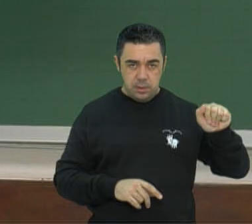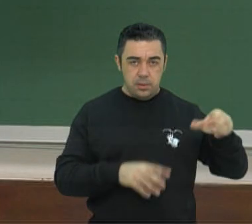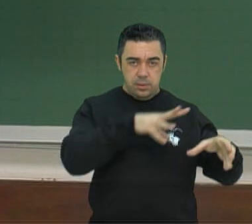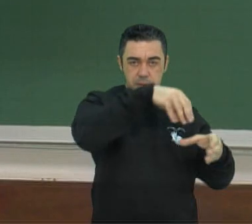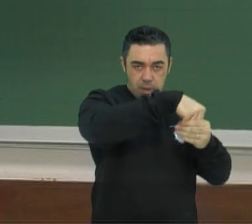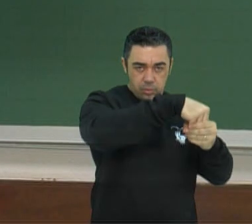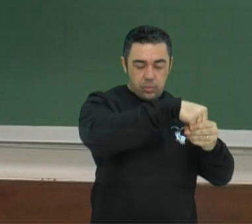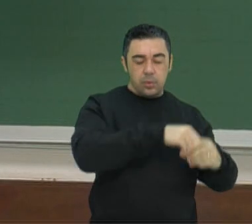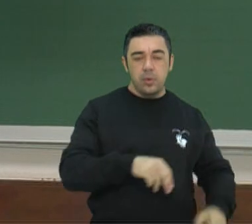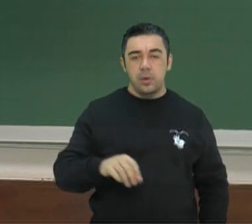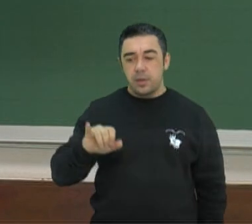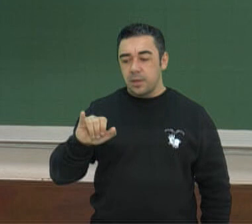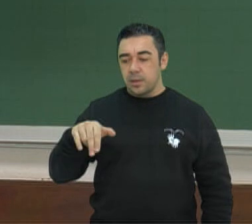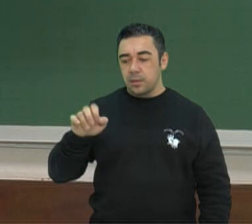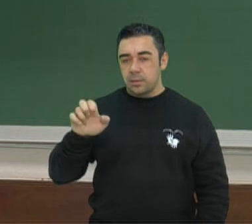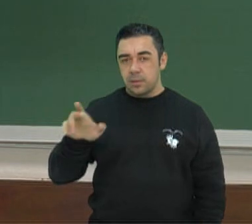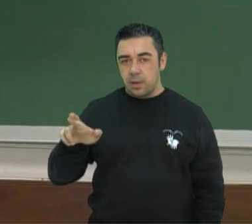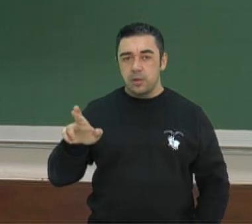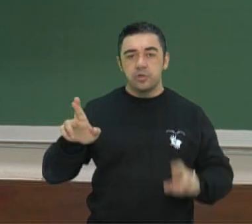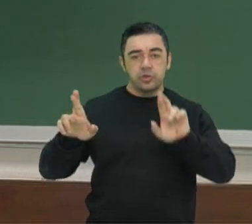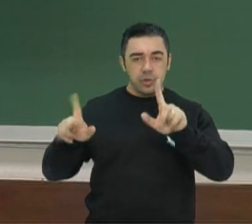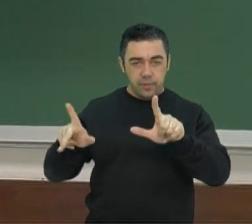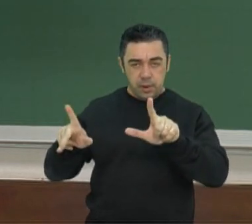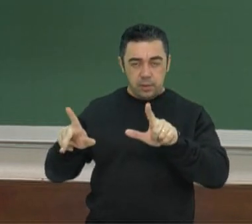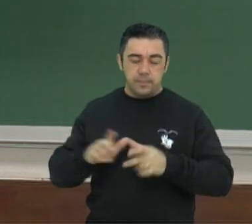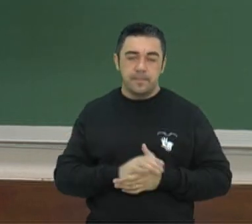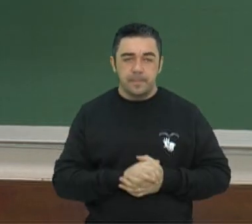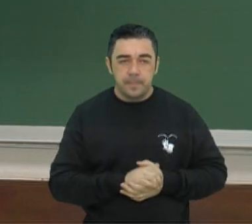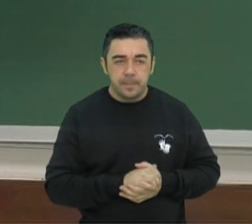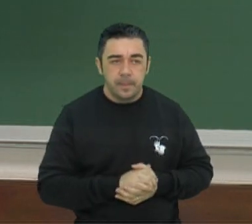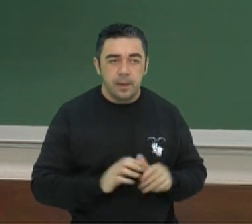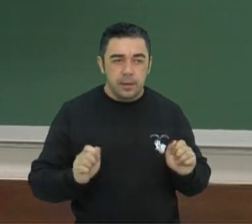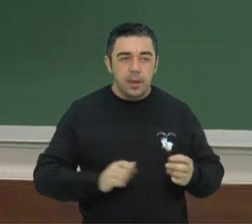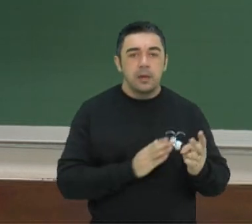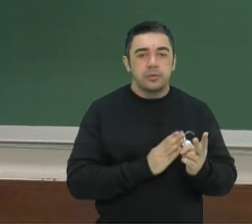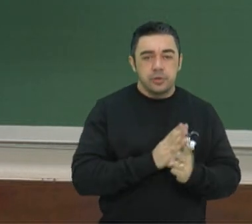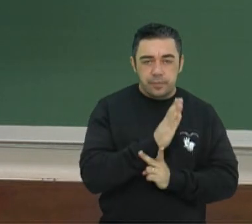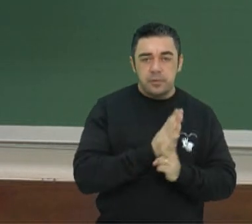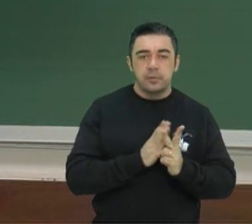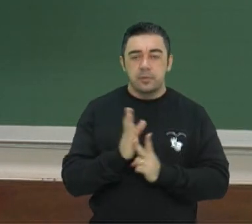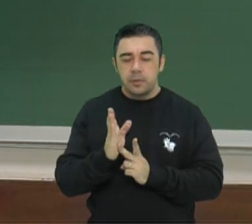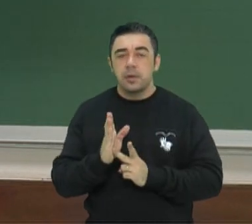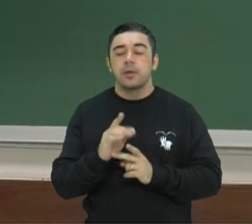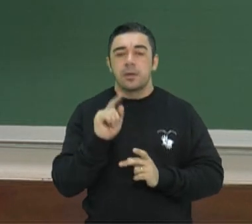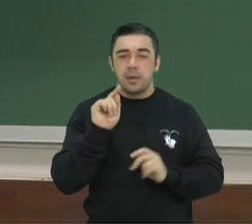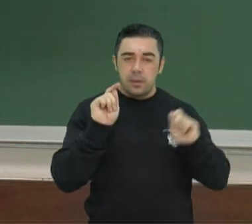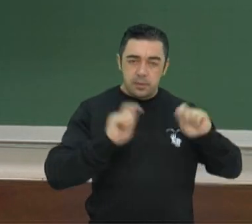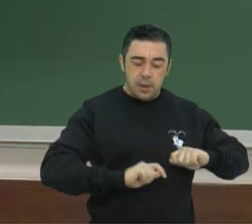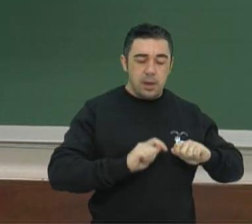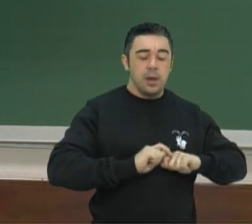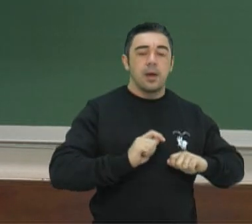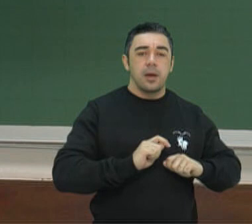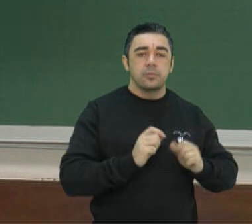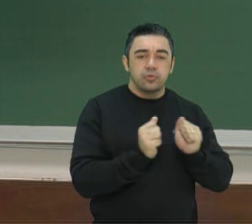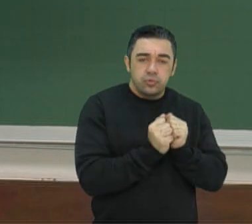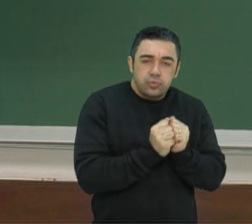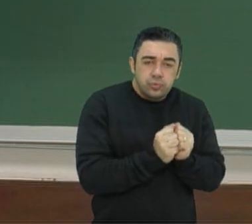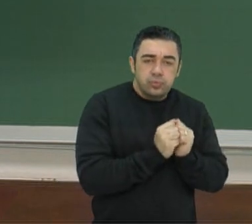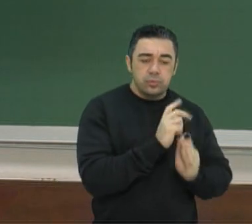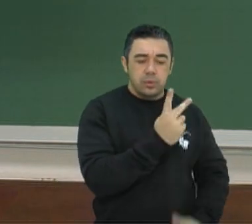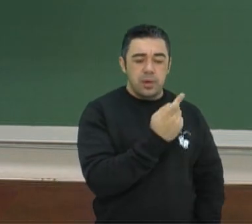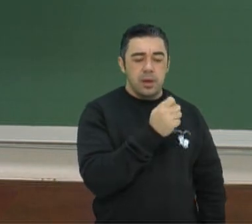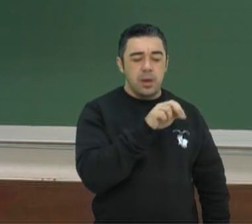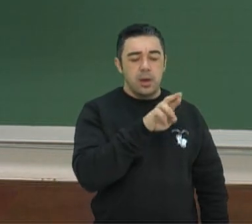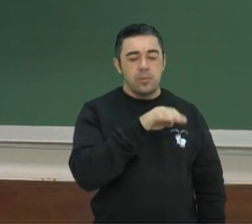espécie, inter, espécies diferentes. Ainda pode ser dividido em harmônicas e desarmônicas. Harmônica, o nome já está dizendo,